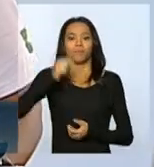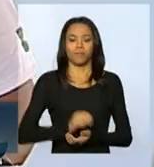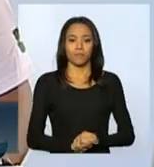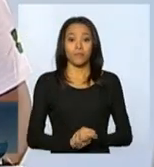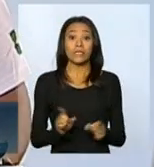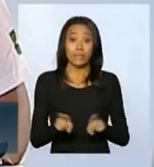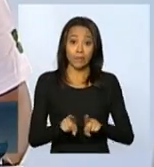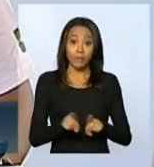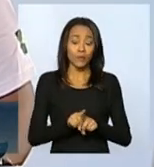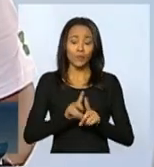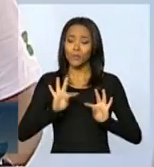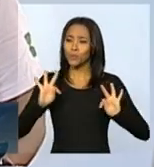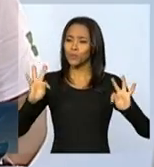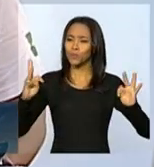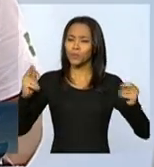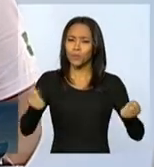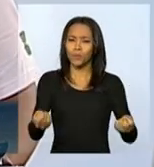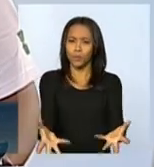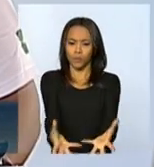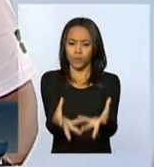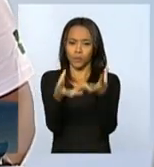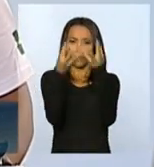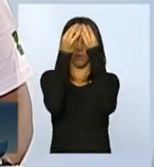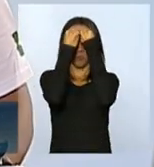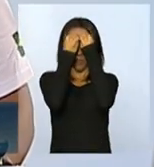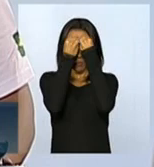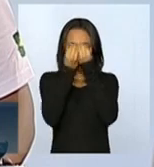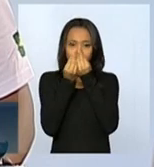Colocar em prática a formação recebida